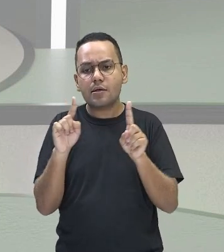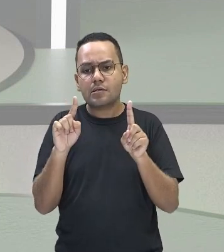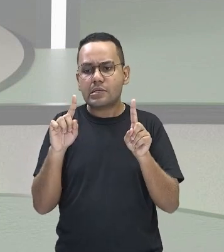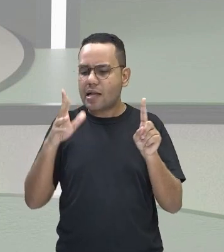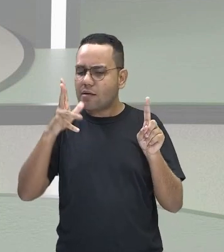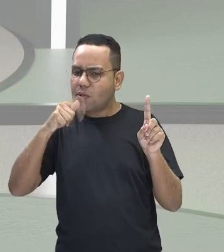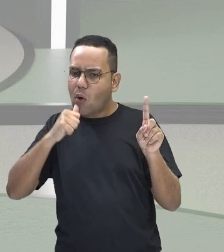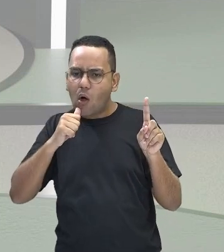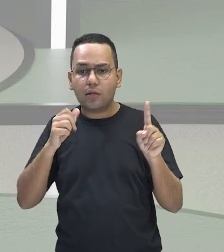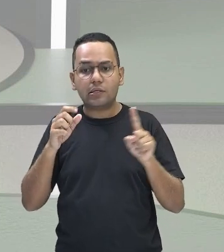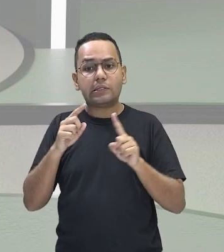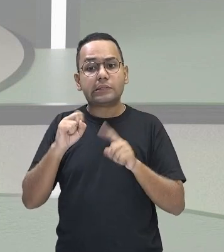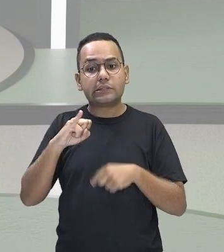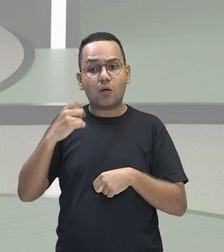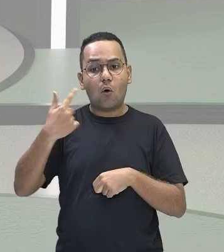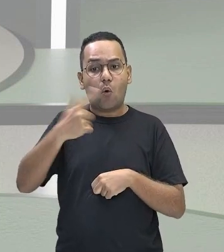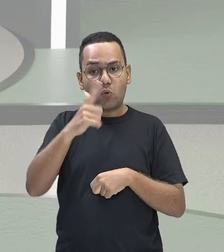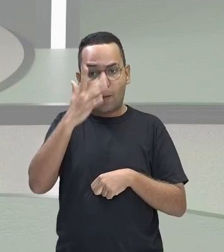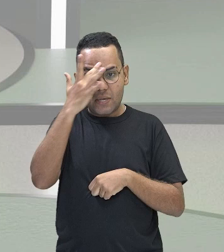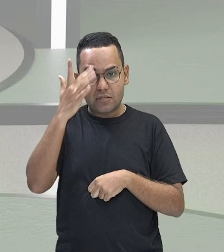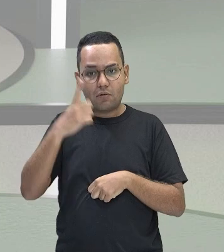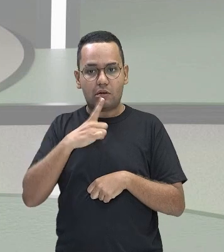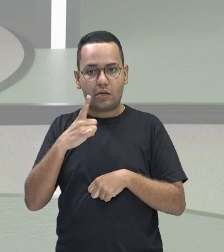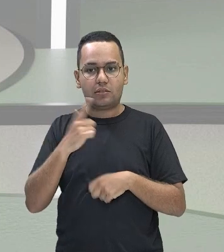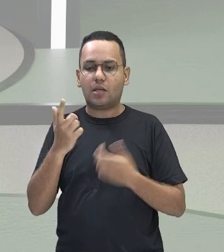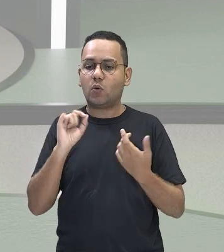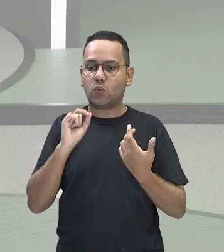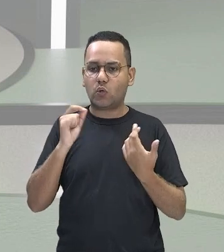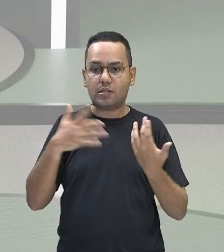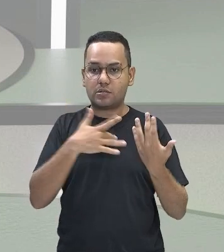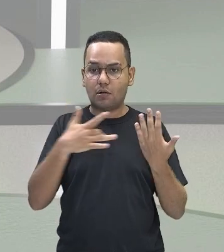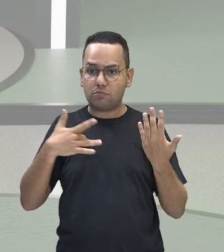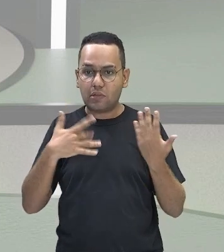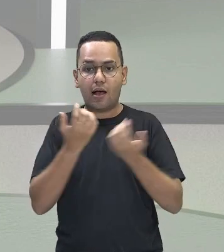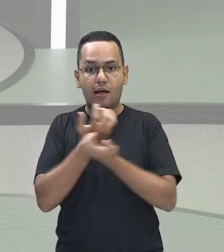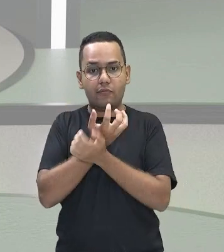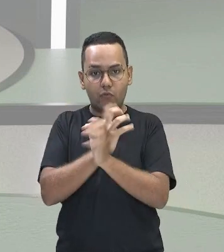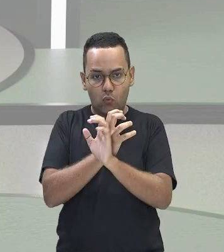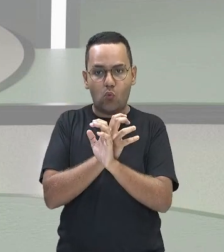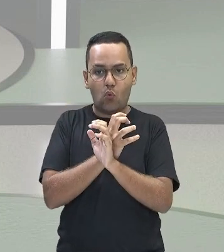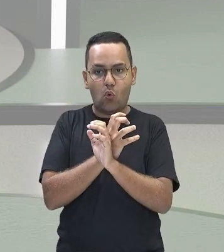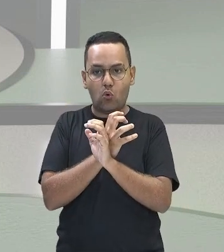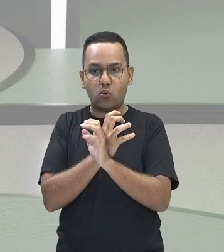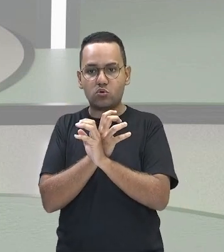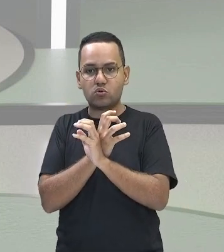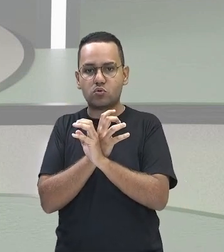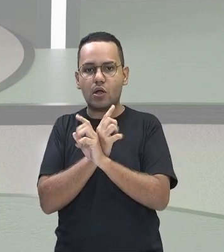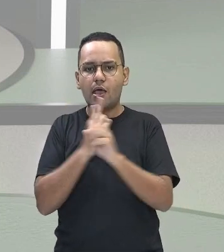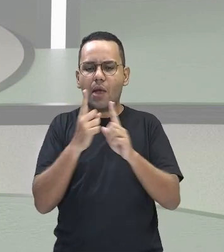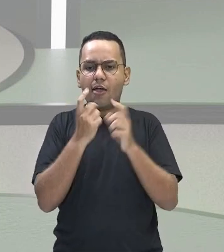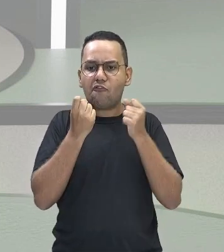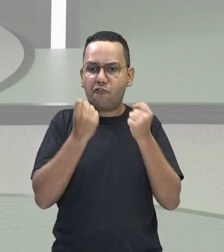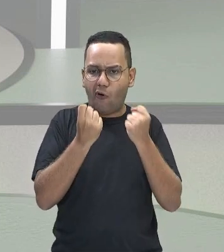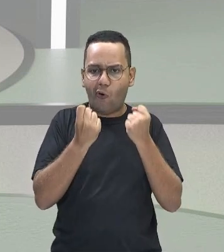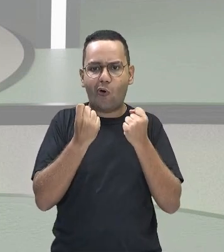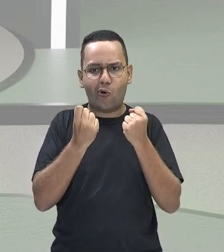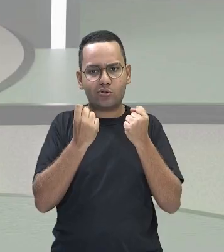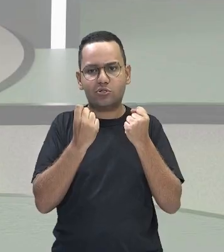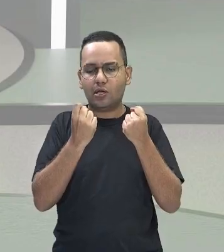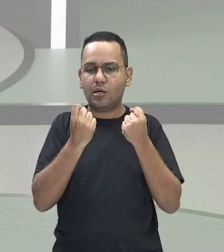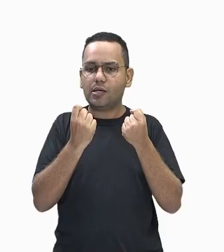osteoporose. Você observa aí o osso saudável, ele é muito mais compactado, os furos, os espaços são muito